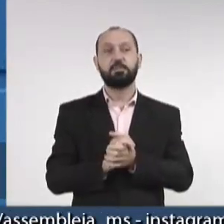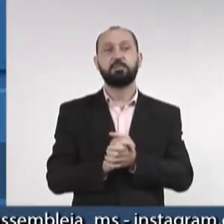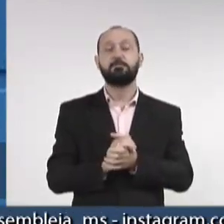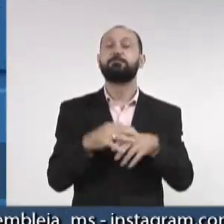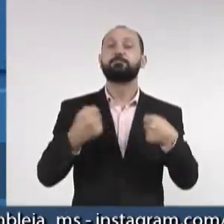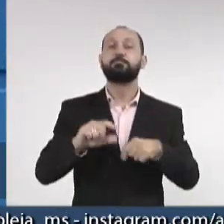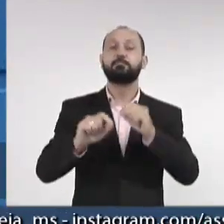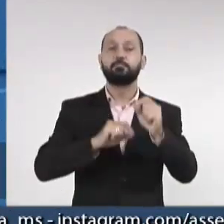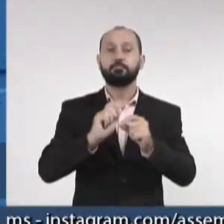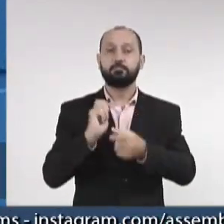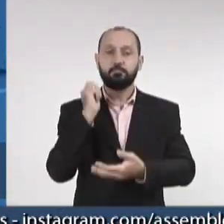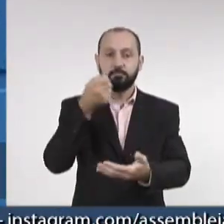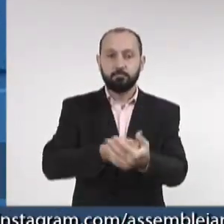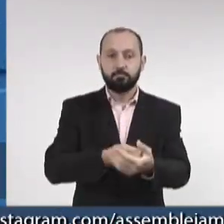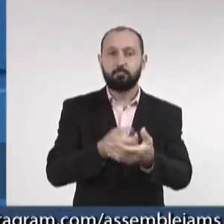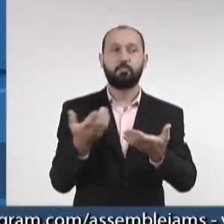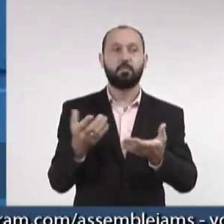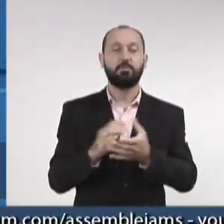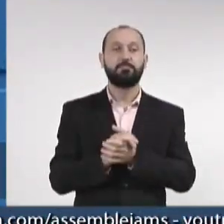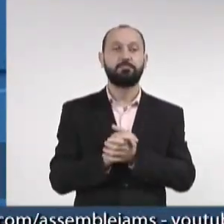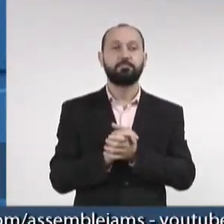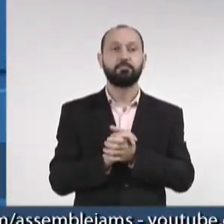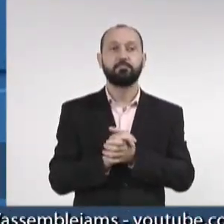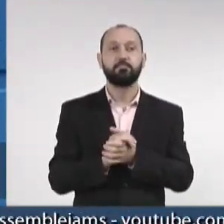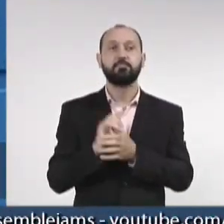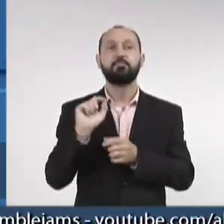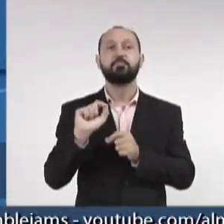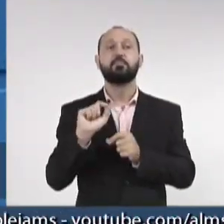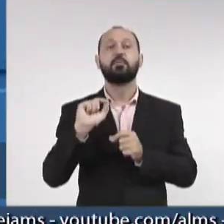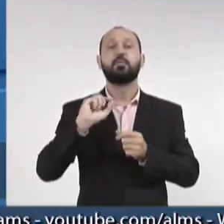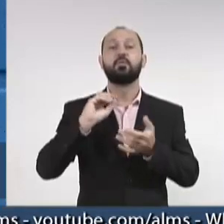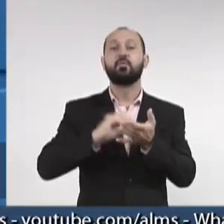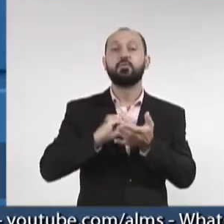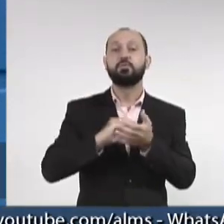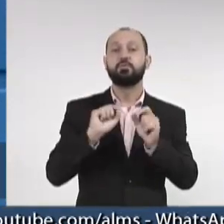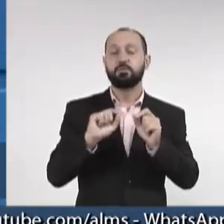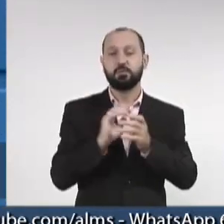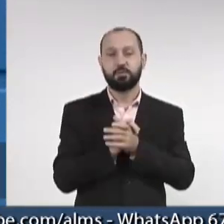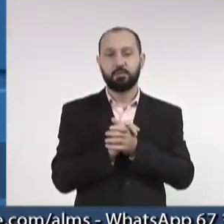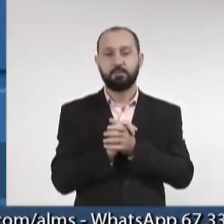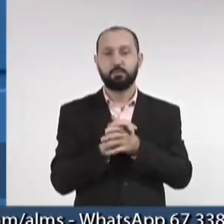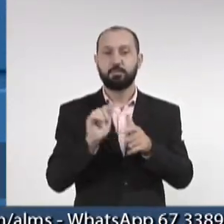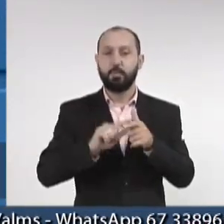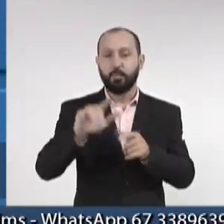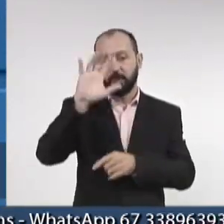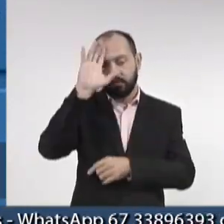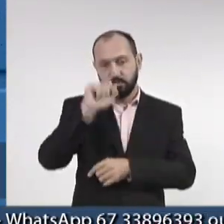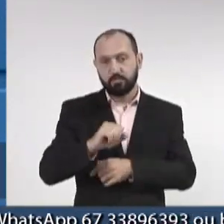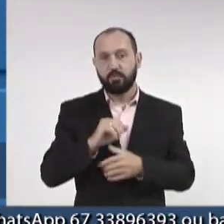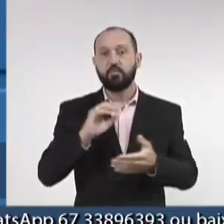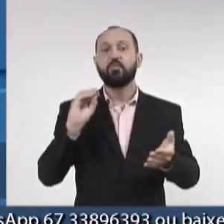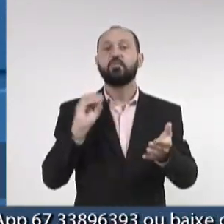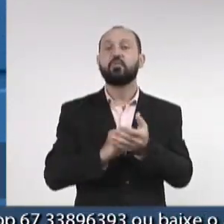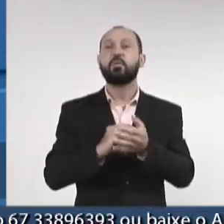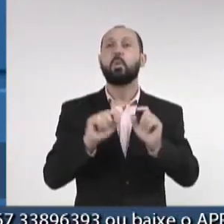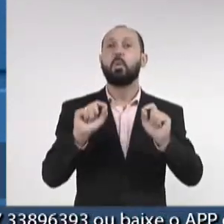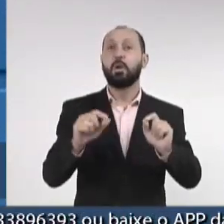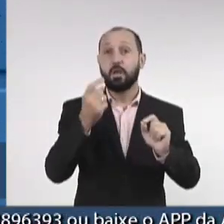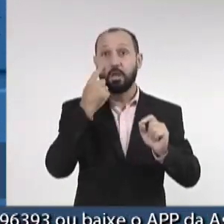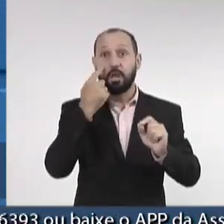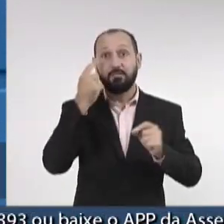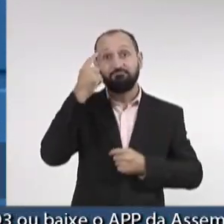problema. Nós sabemos hoje que tem produtores que não querem mais voltar a essas terras, porque não se